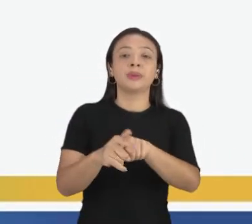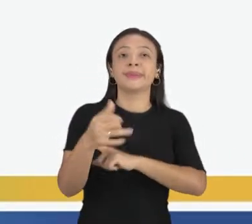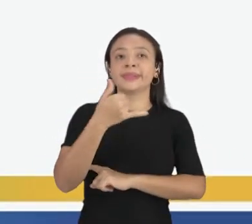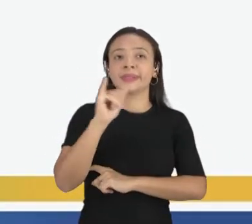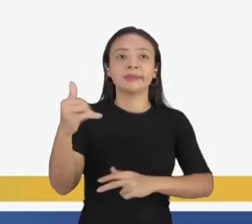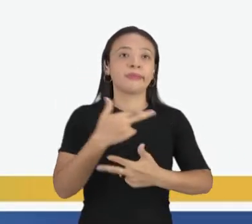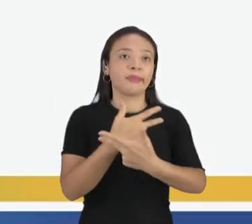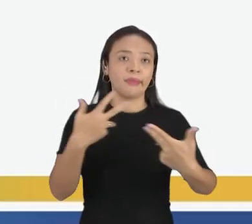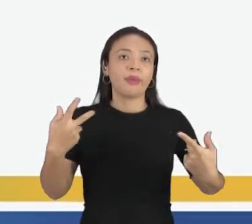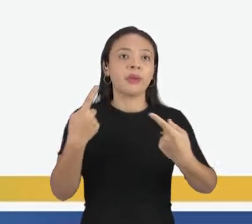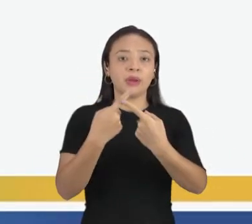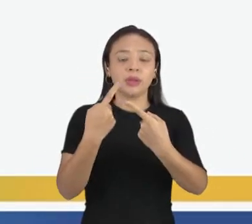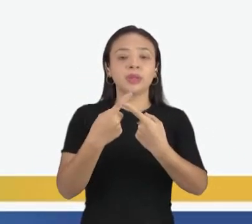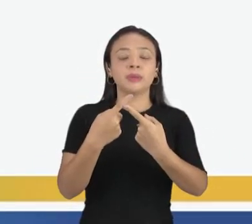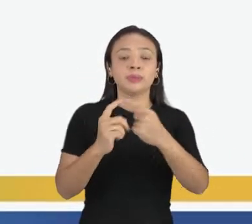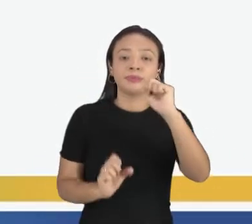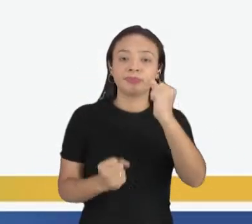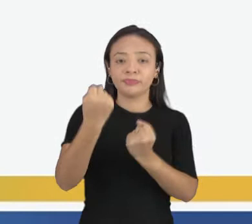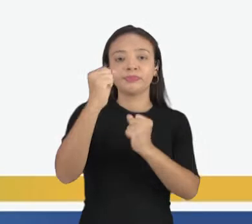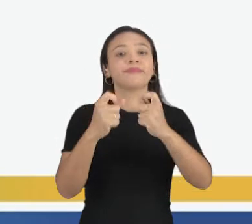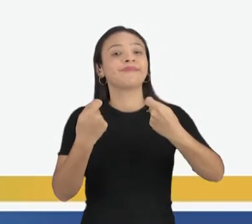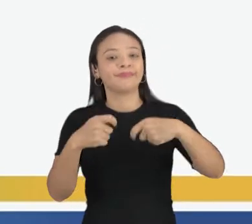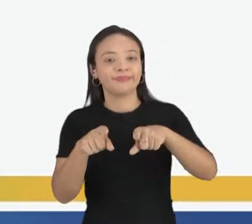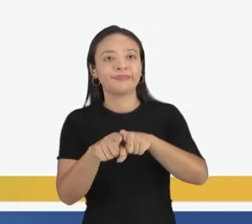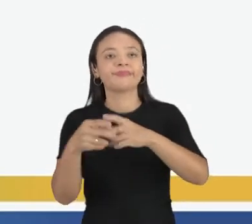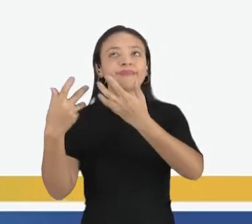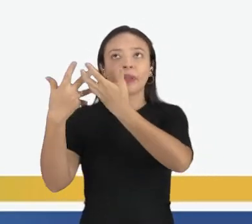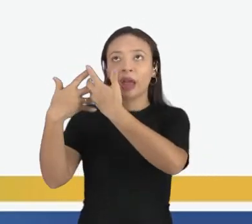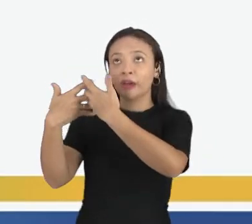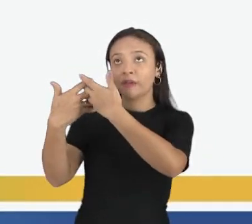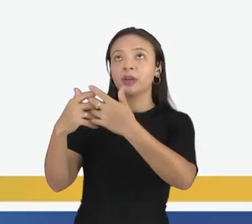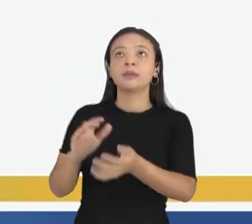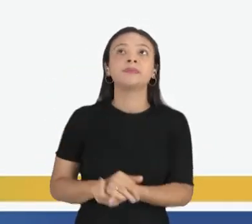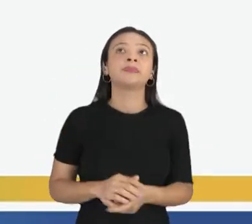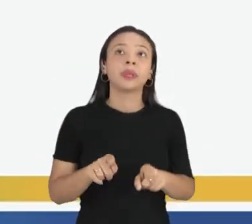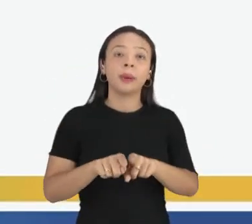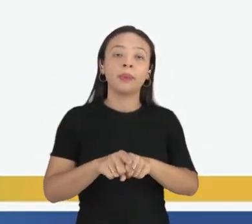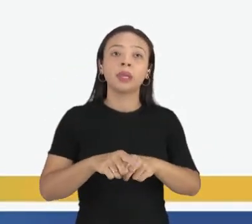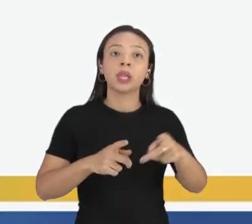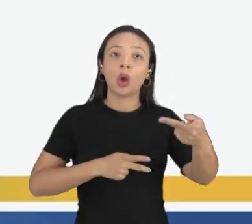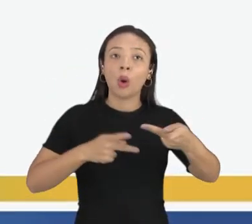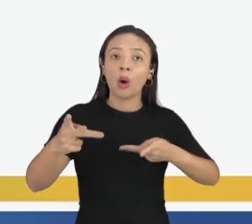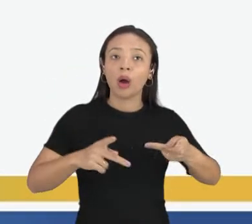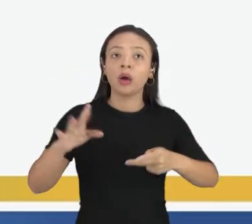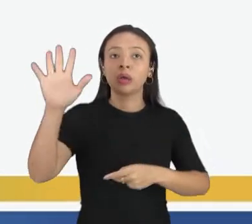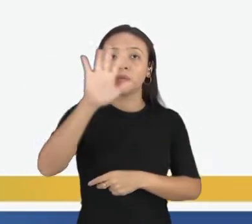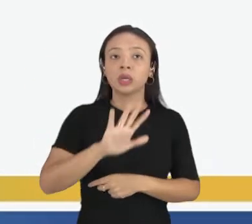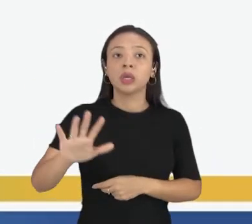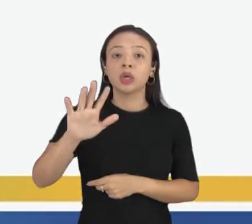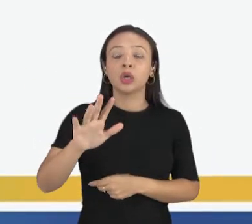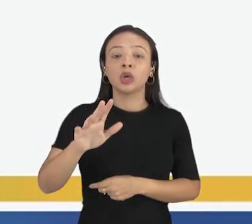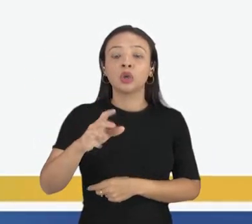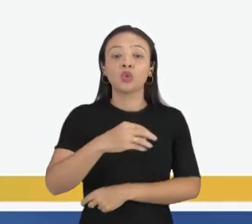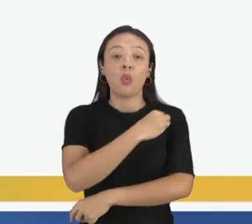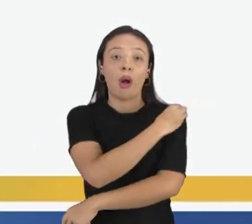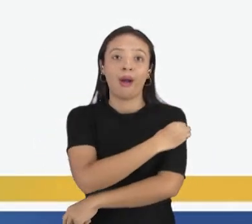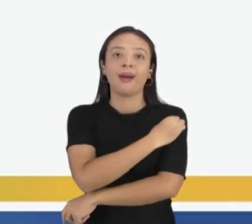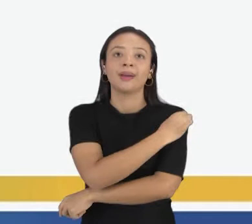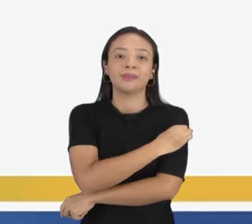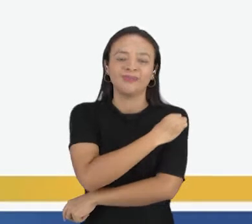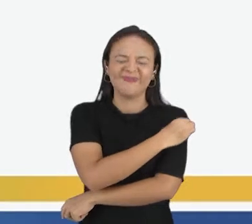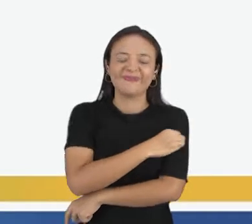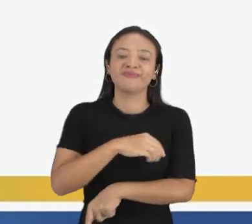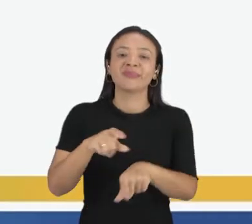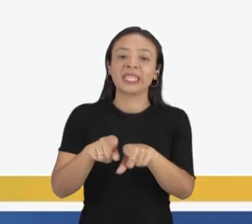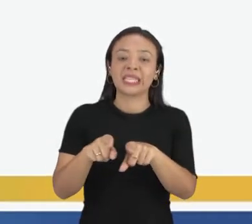essas questões que a industrialização traz. A gente também tem o Programa Nacional do Álcool, né, o Proálcool também, que vai